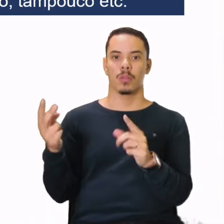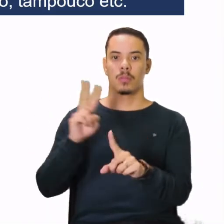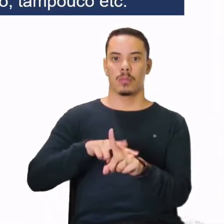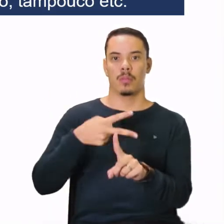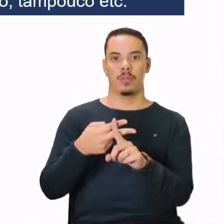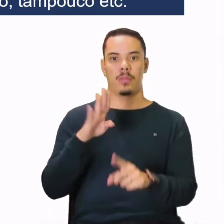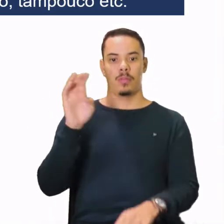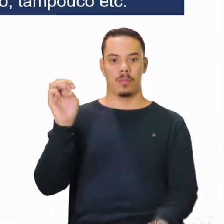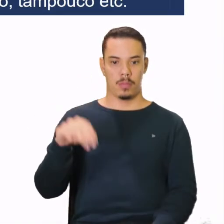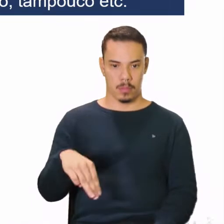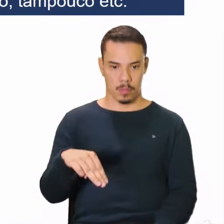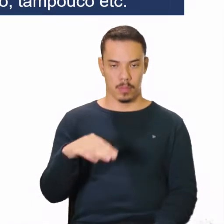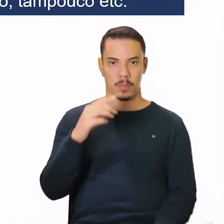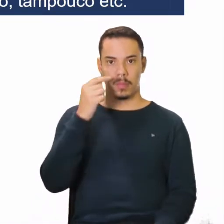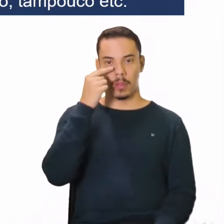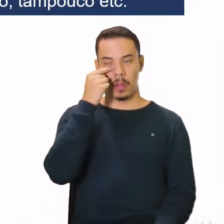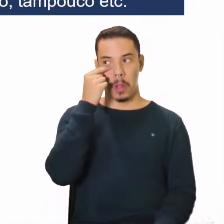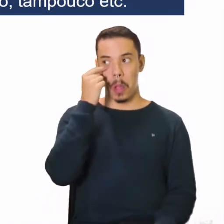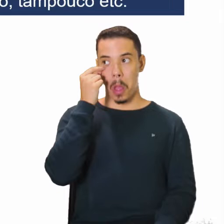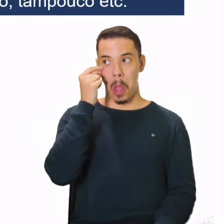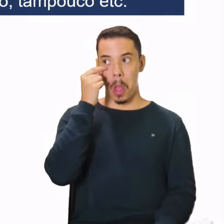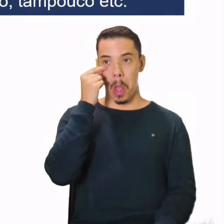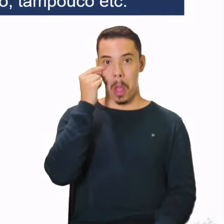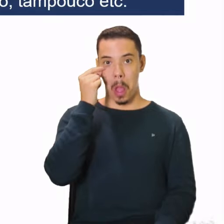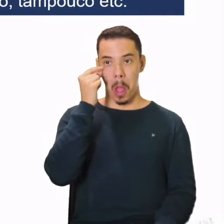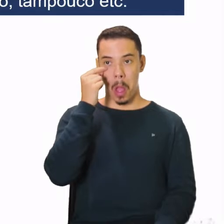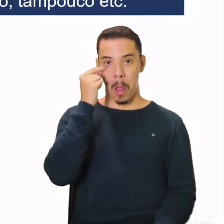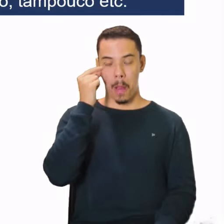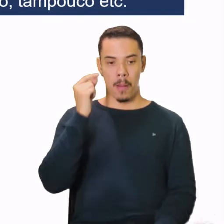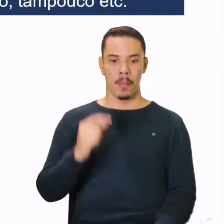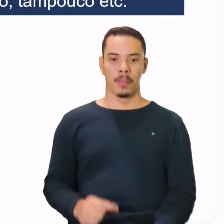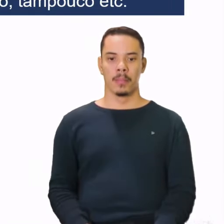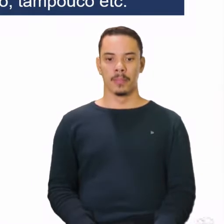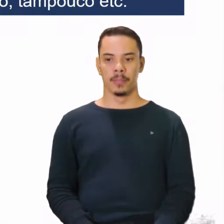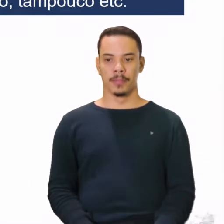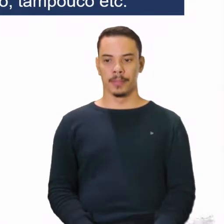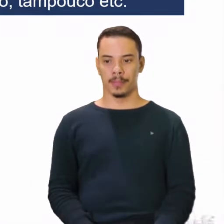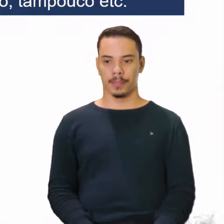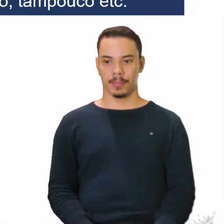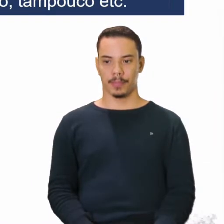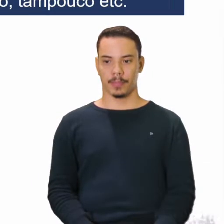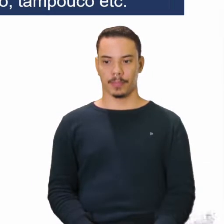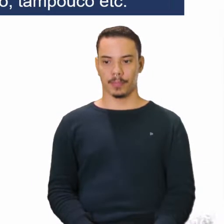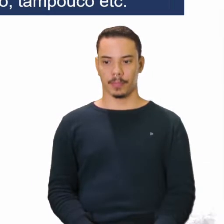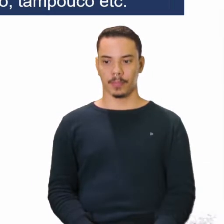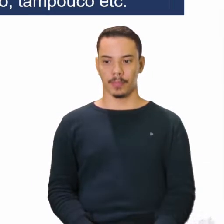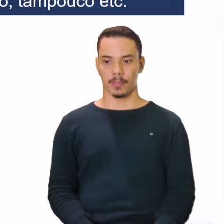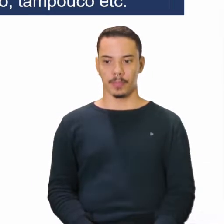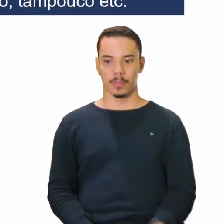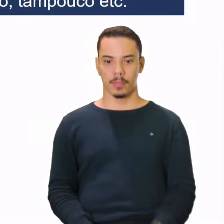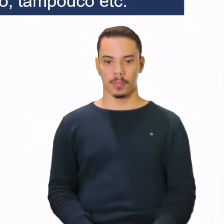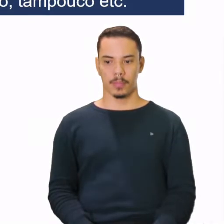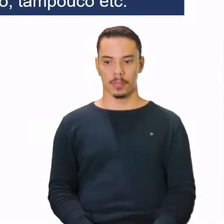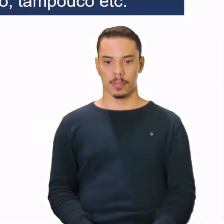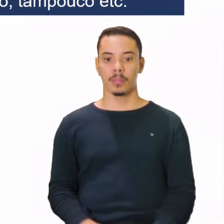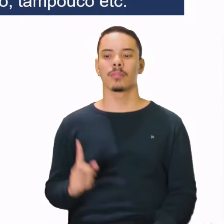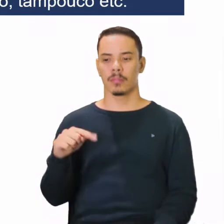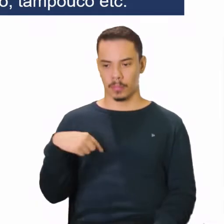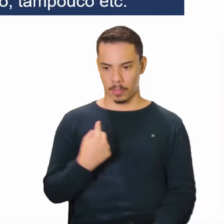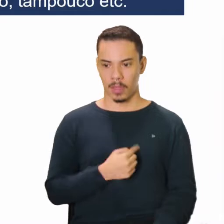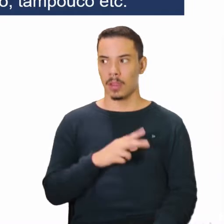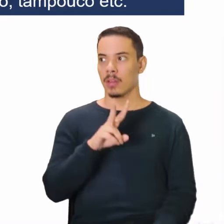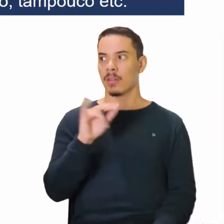advérbio. Beleza, deixa eu só apagar para ficar bonitinho para o nosso estudante aí não ficar confuso. Aqui, belezinha. É só a seta. Aí a gente vai trazer